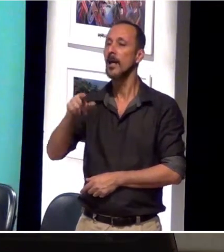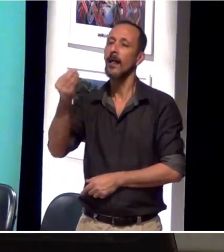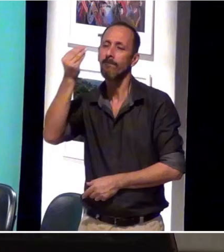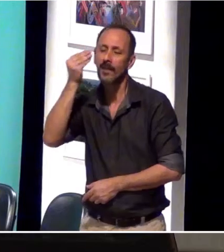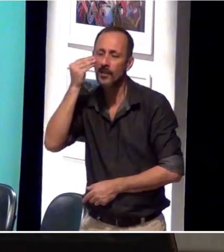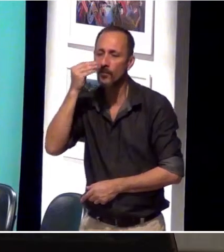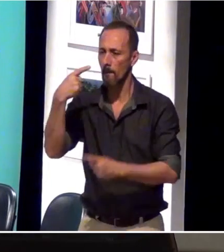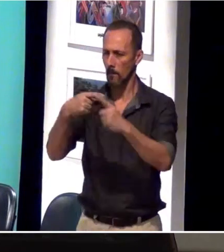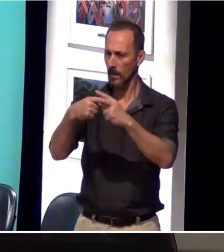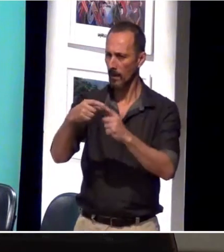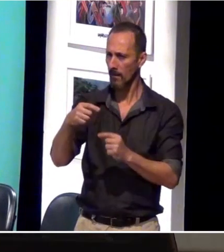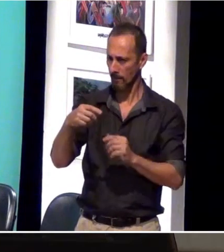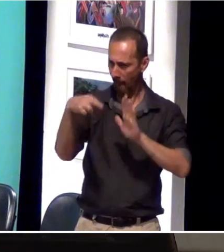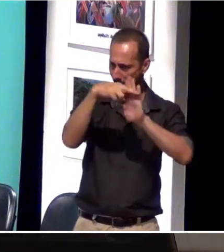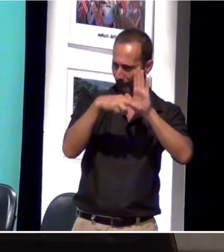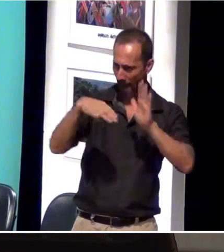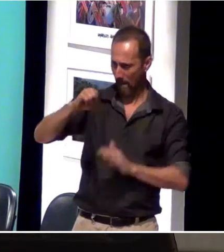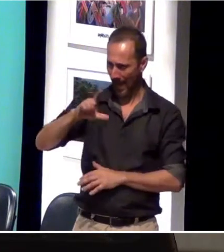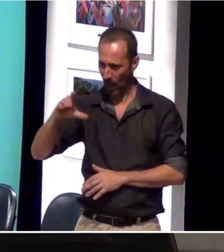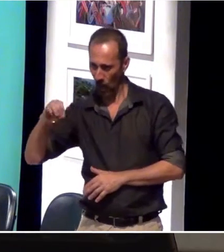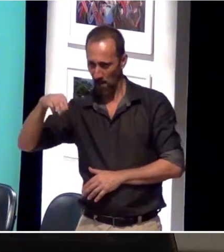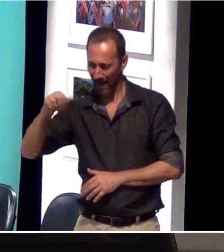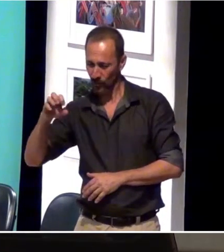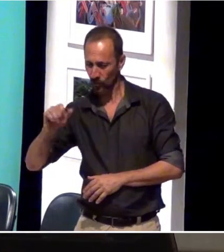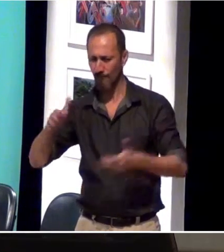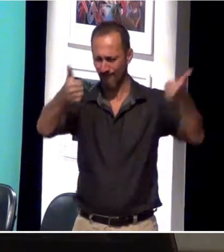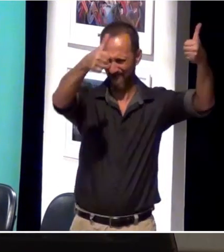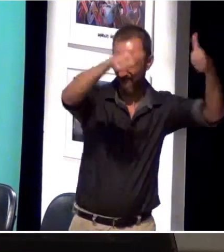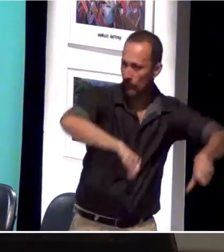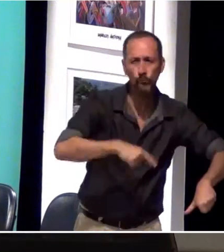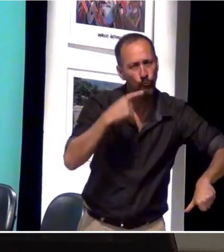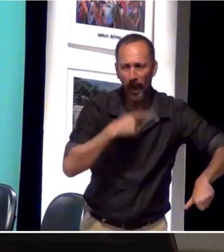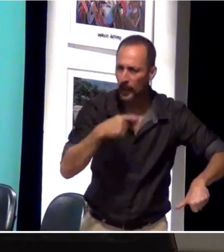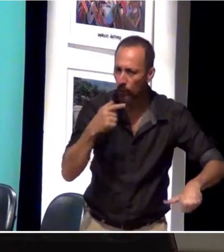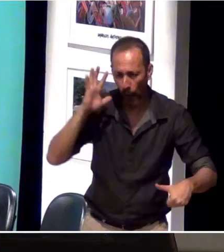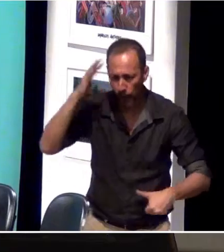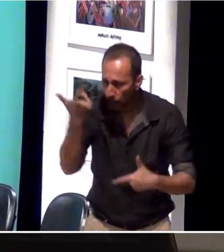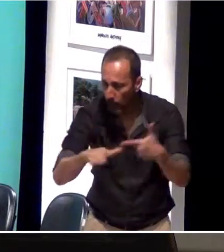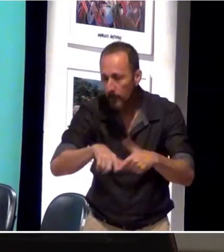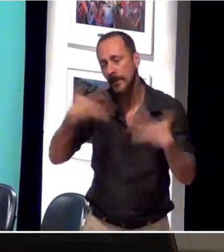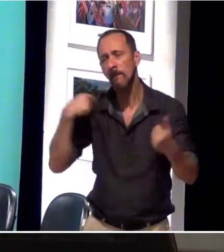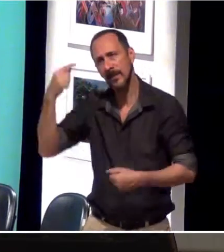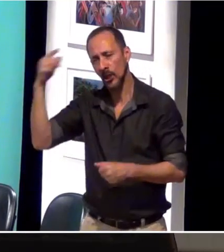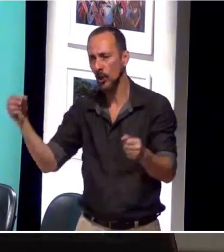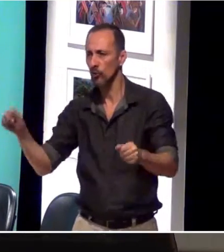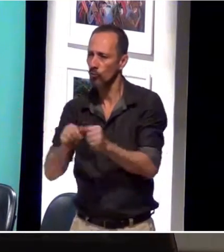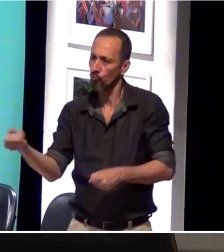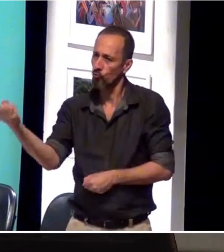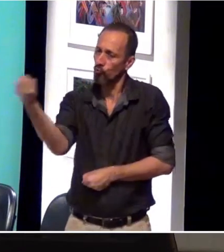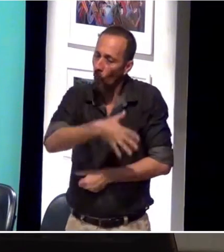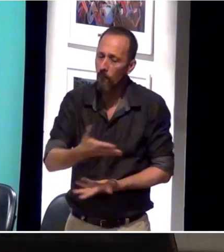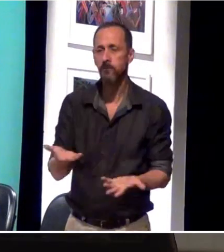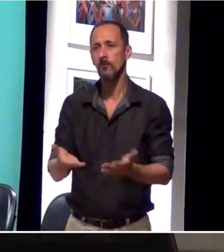de repensar, em termos nacionais, um atendimento, né? Você está falando da Era Vargas, então já é